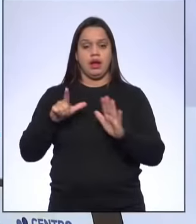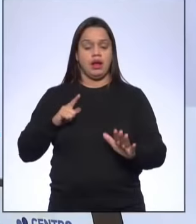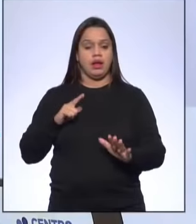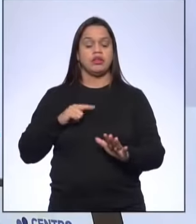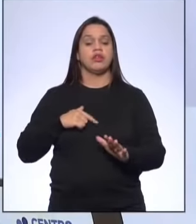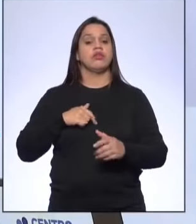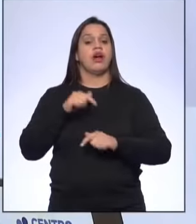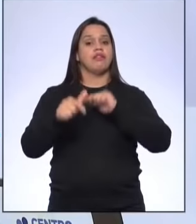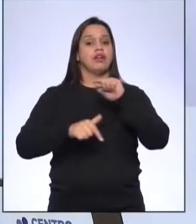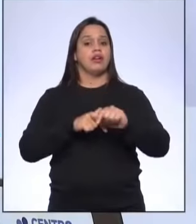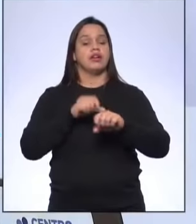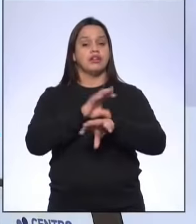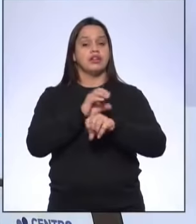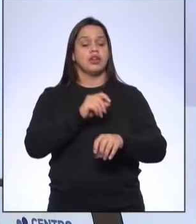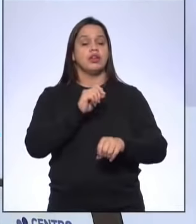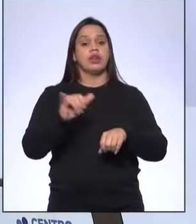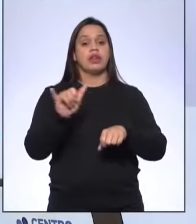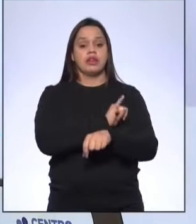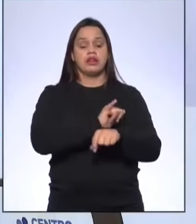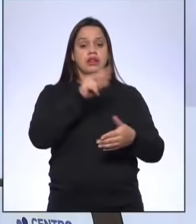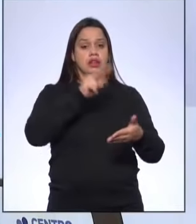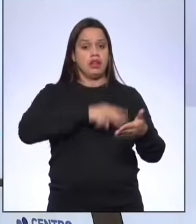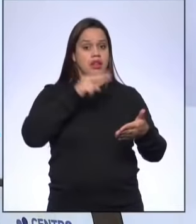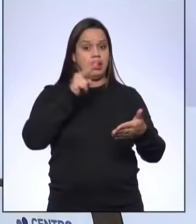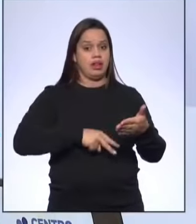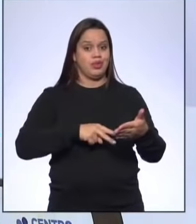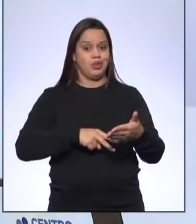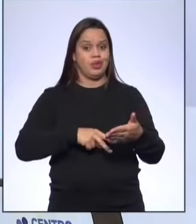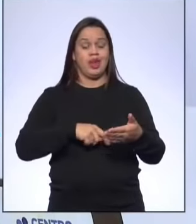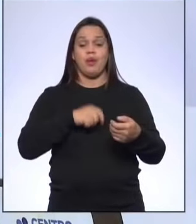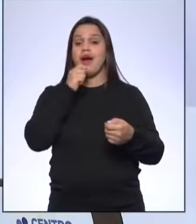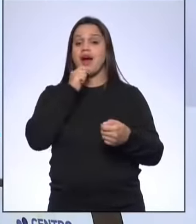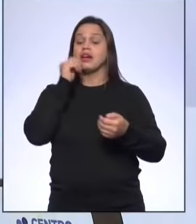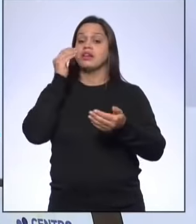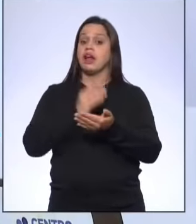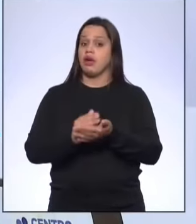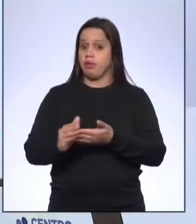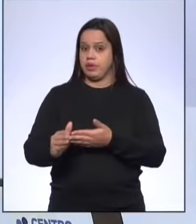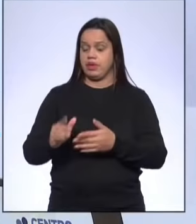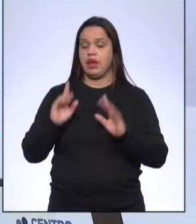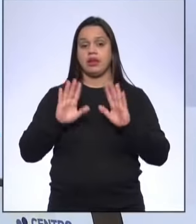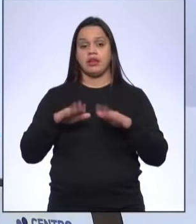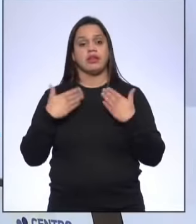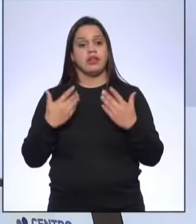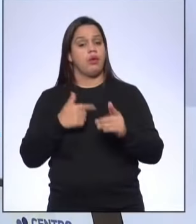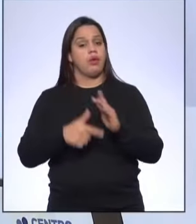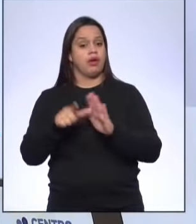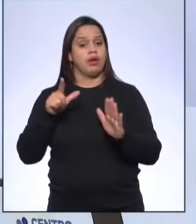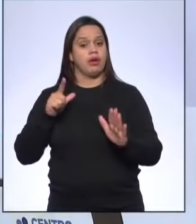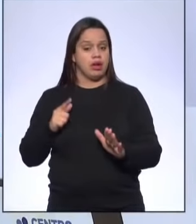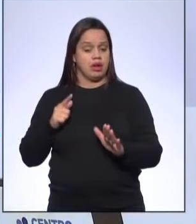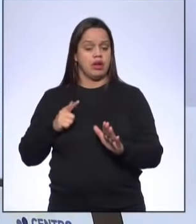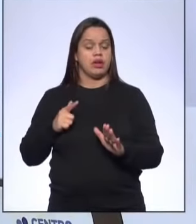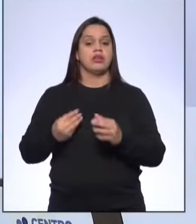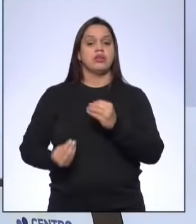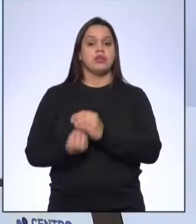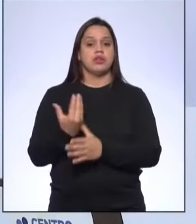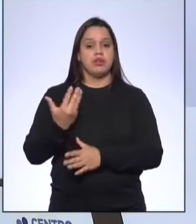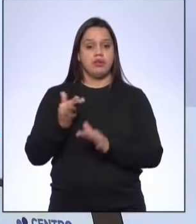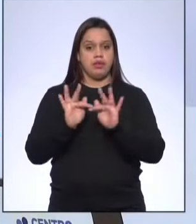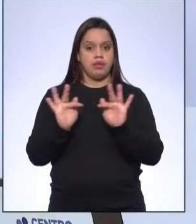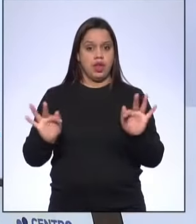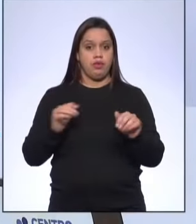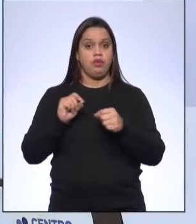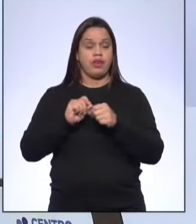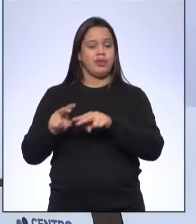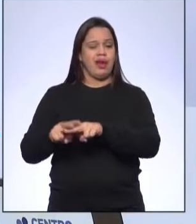é estratégias de leitores que me os krogs em e o issqn eu ainda ia começar então antes de passar para a formação da frase eu